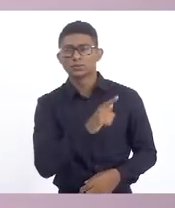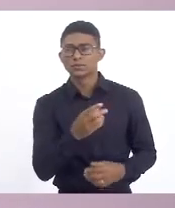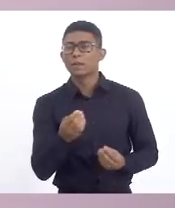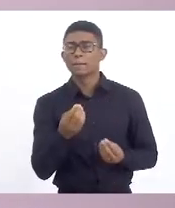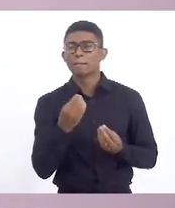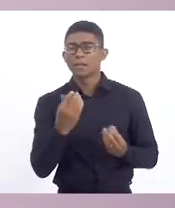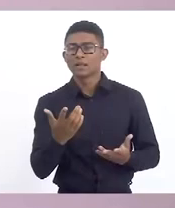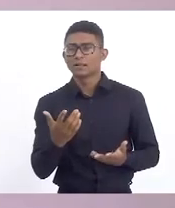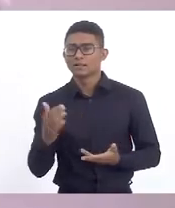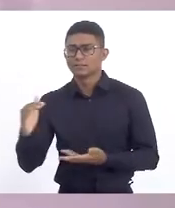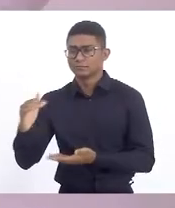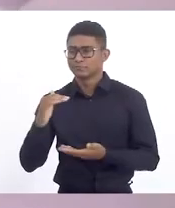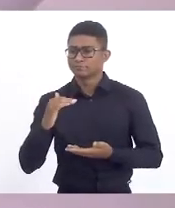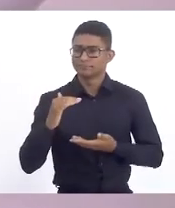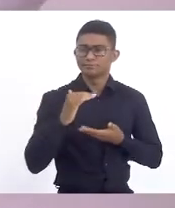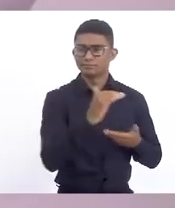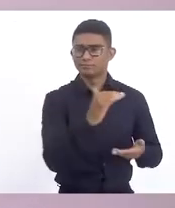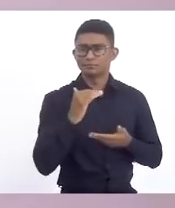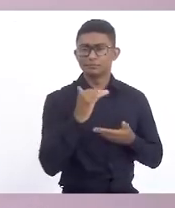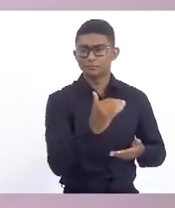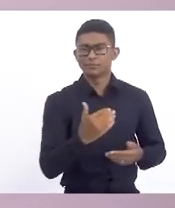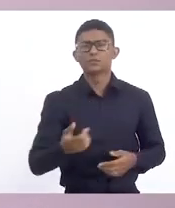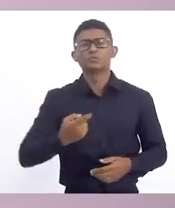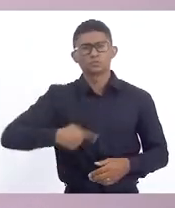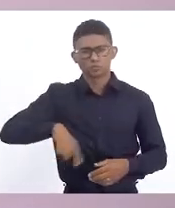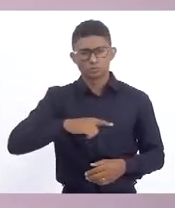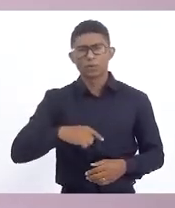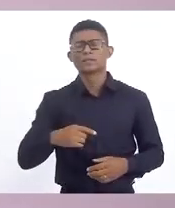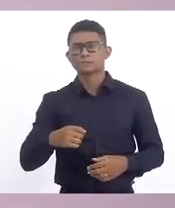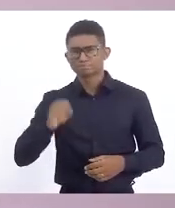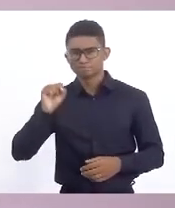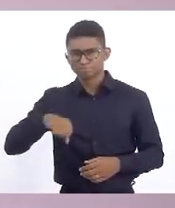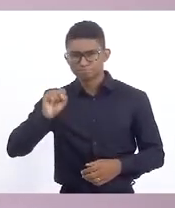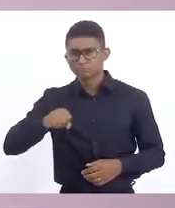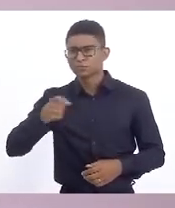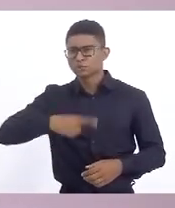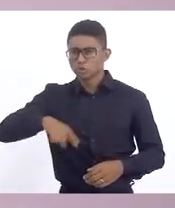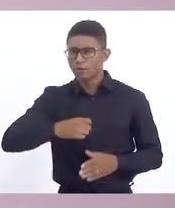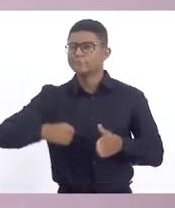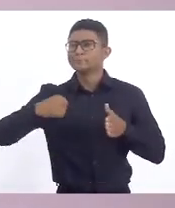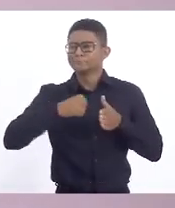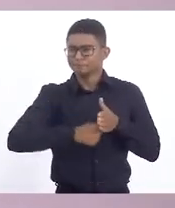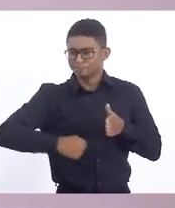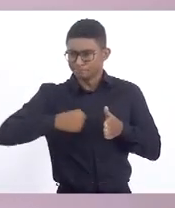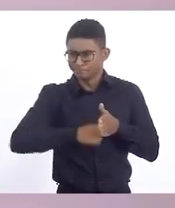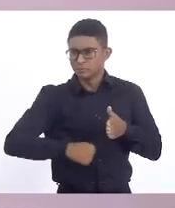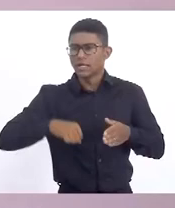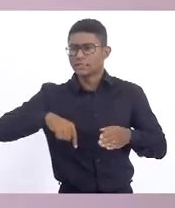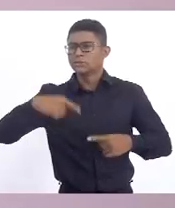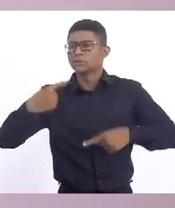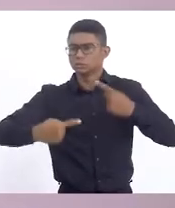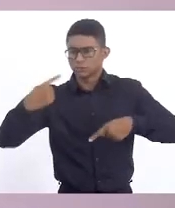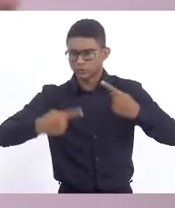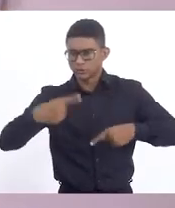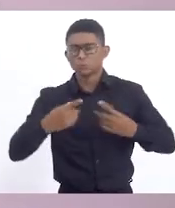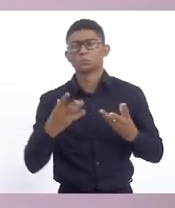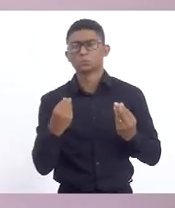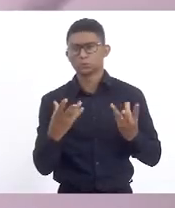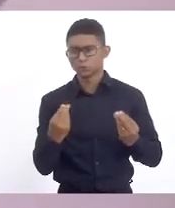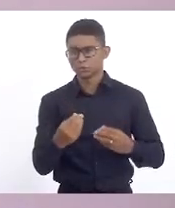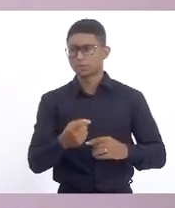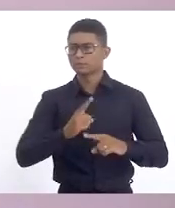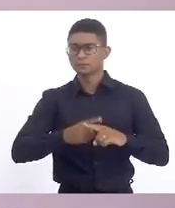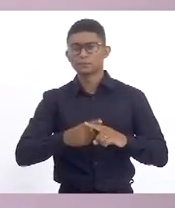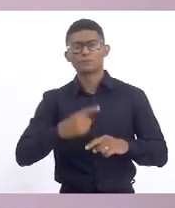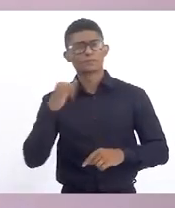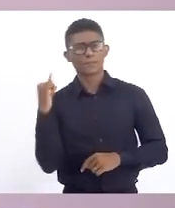liberação dos recursos para a Baixada. E nós defendemos aqui na casa, com muita pancadaria, muita discussão, de que era